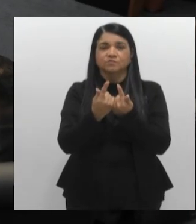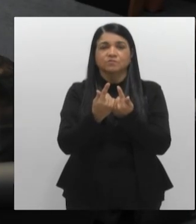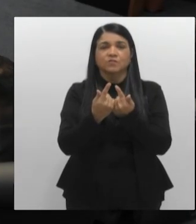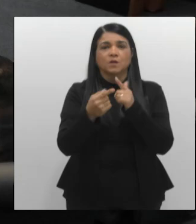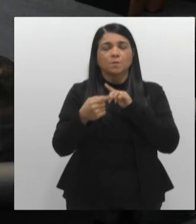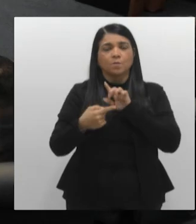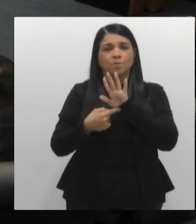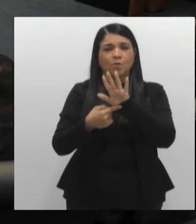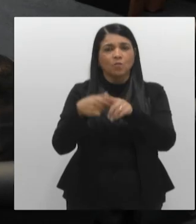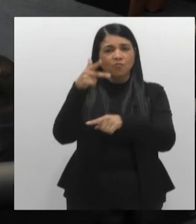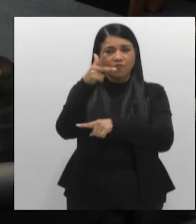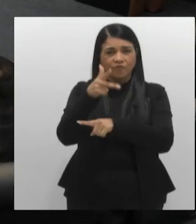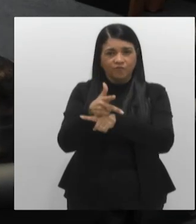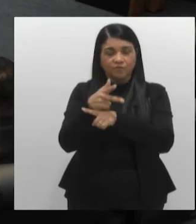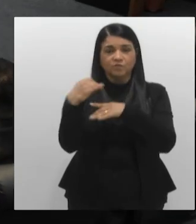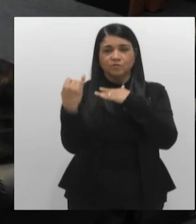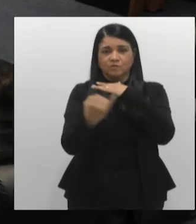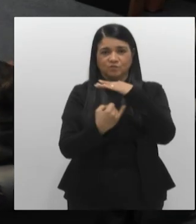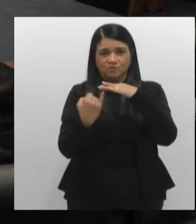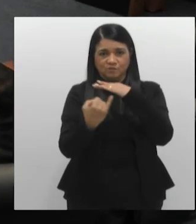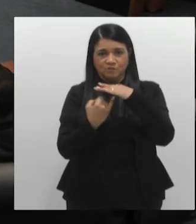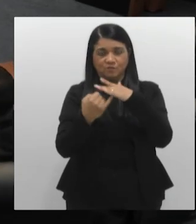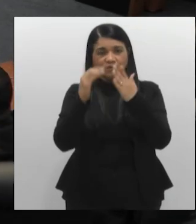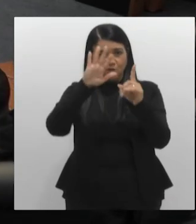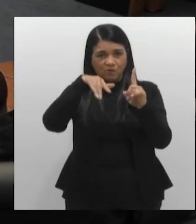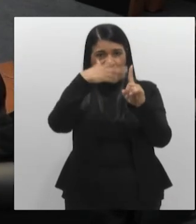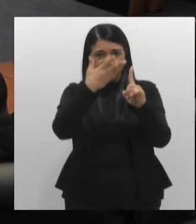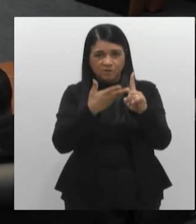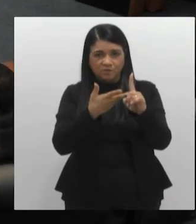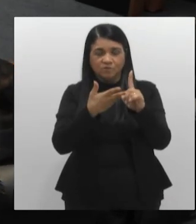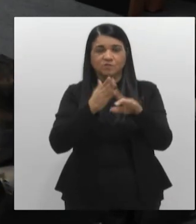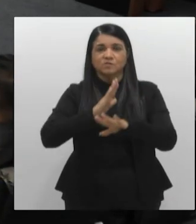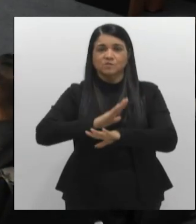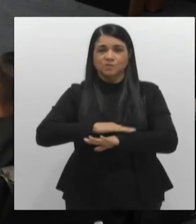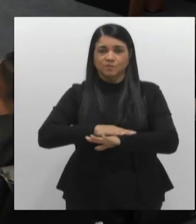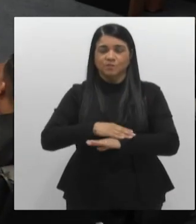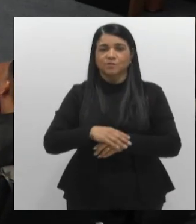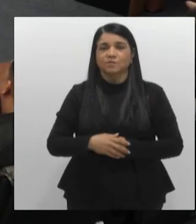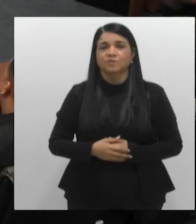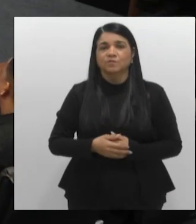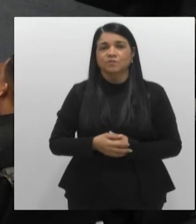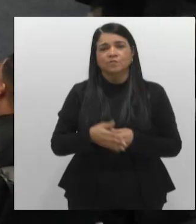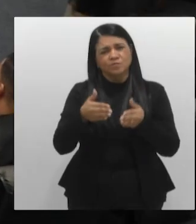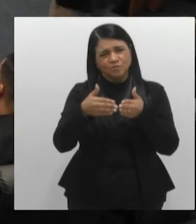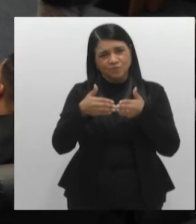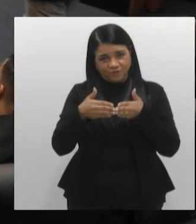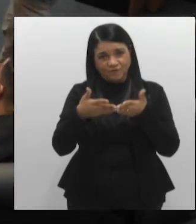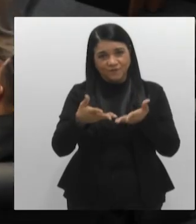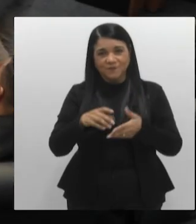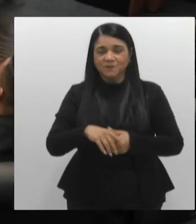exiba um vídeo institucional em homenagem também a esse momento, por favor.